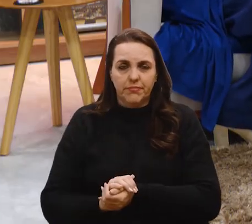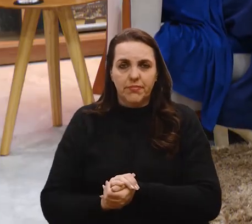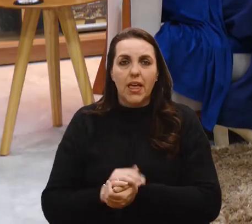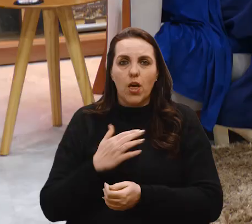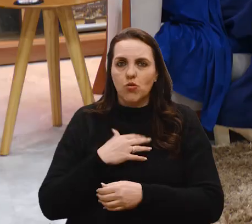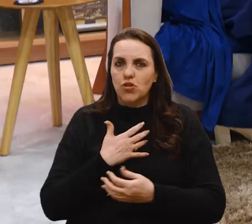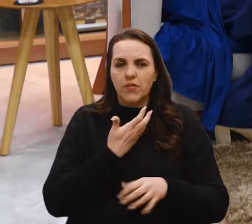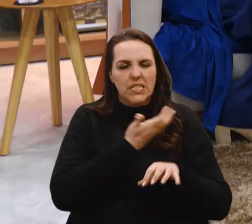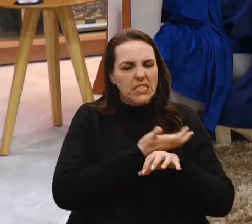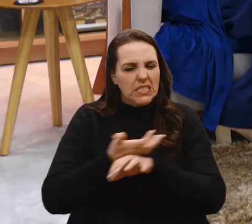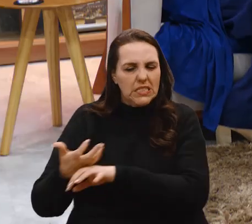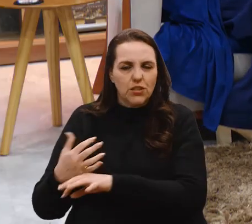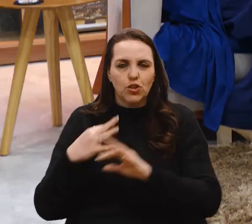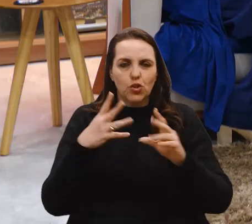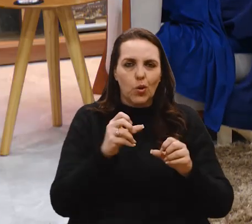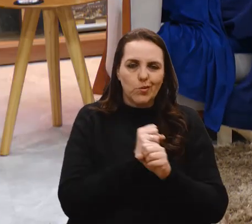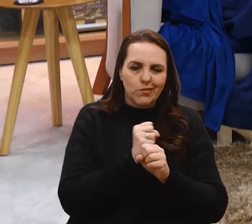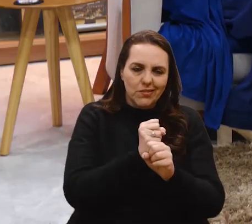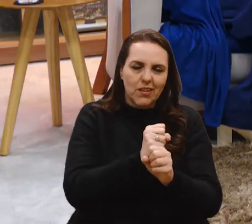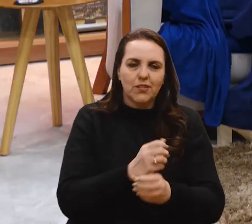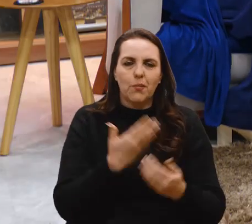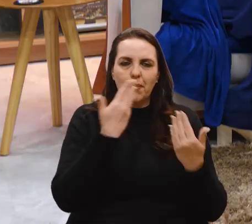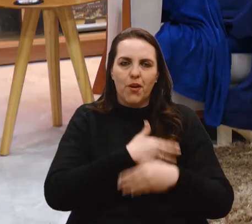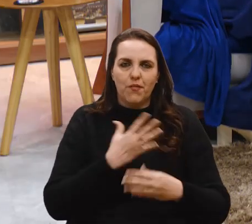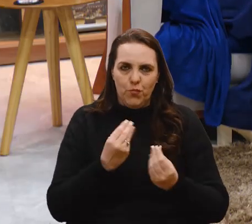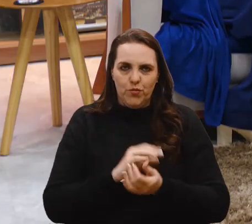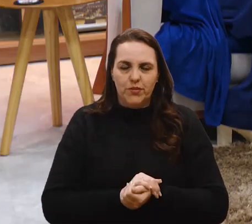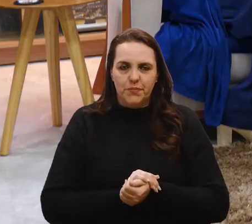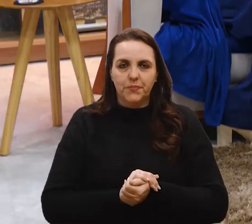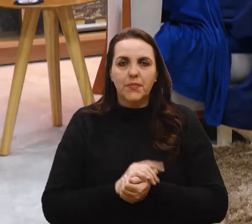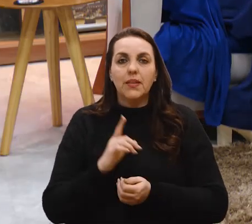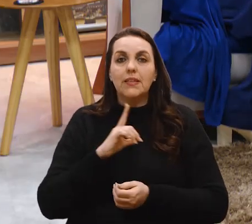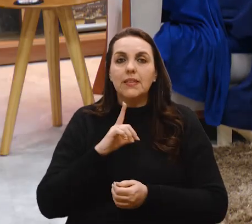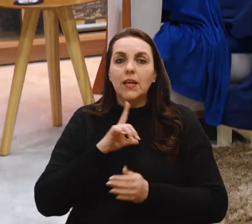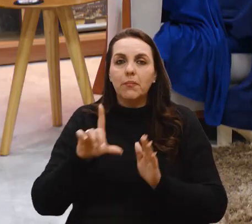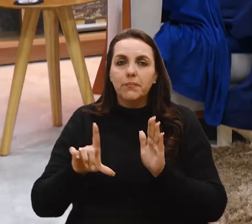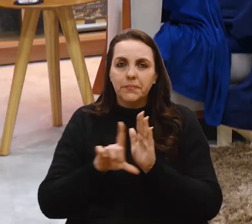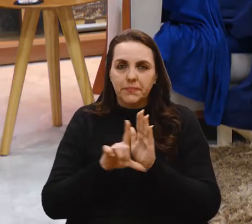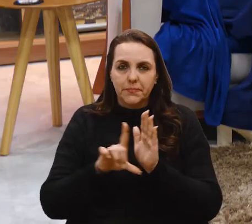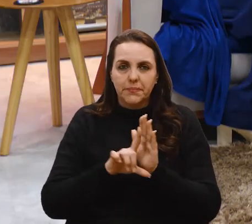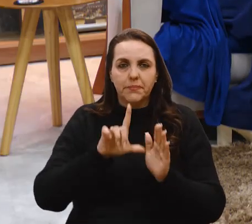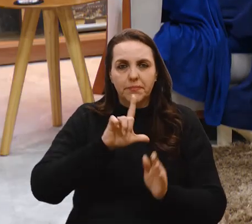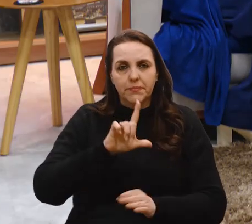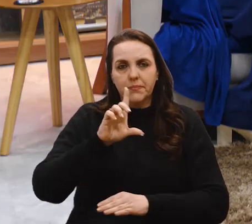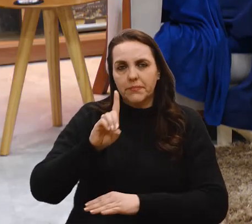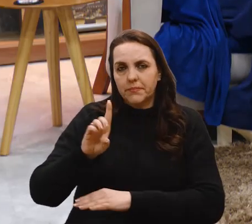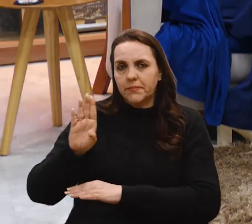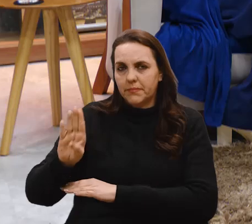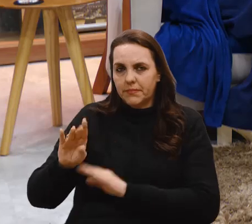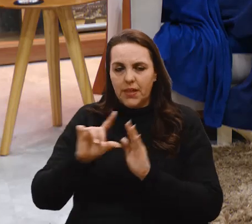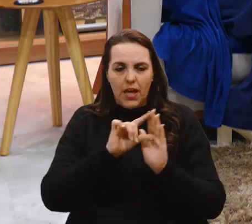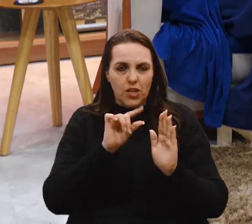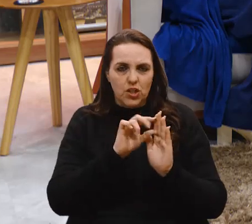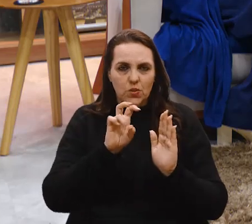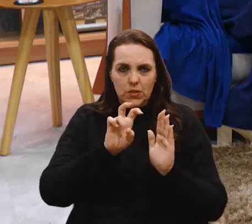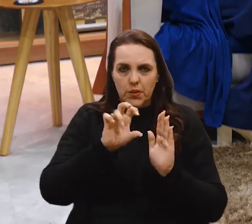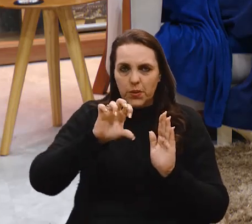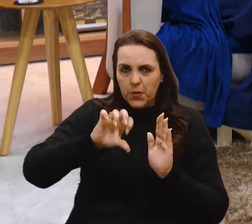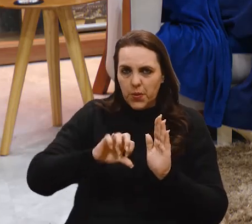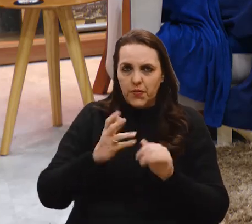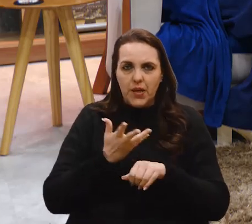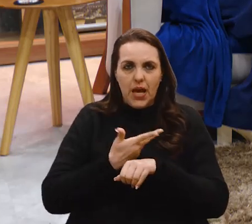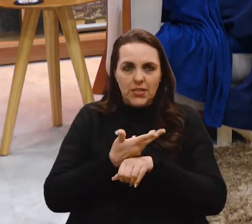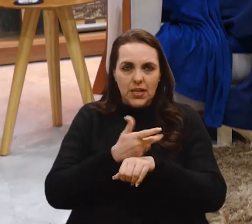mim foi bastante prova. Então, o que acontece? Existe aí a lei da LDB e ela tem essa possibilidade no artigo 59 da aceleração, mas ela não tem